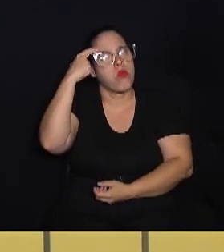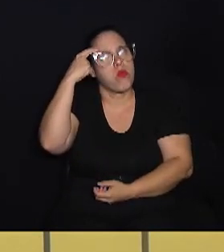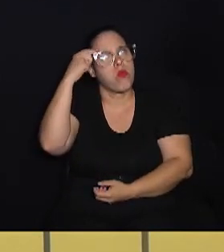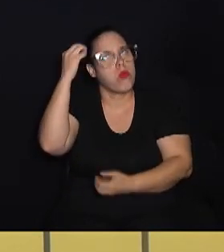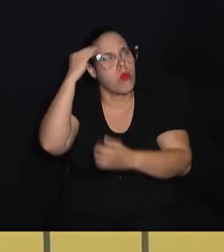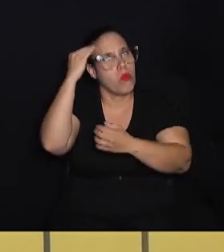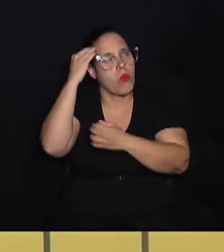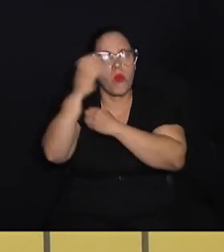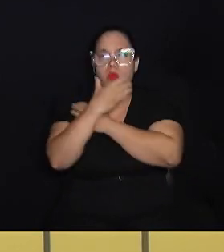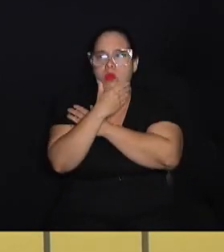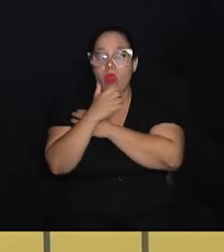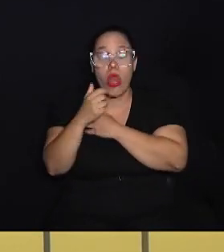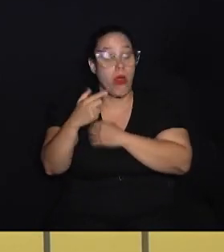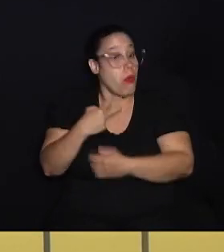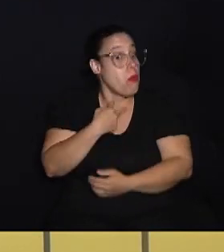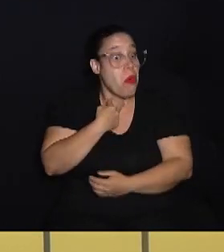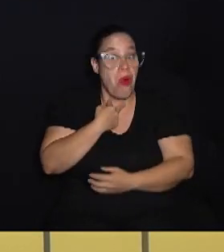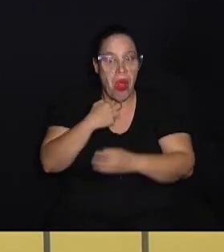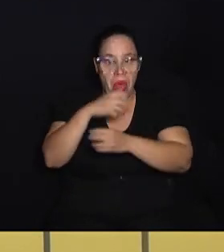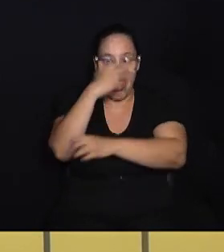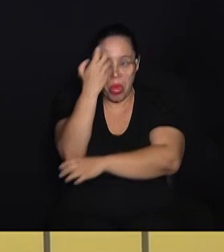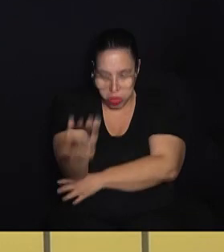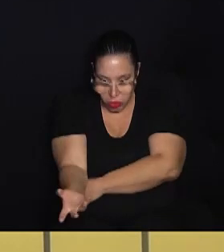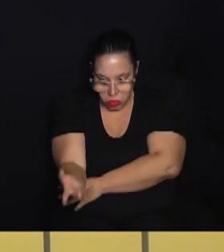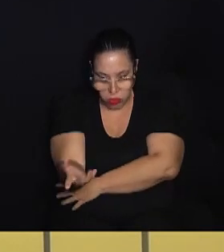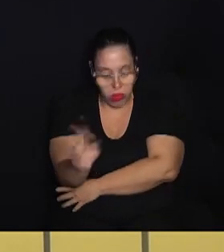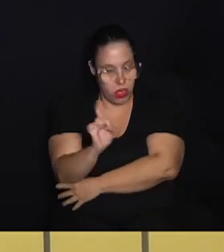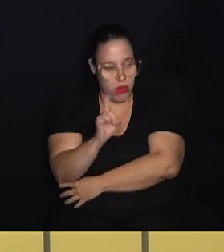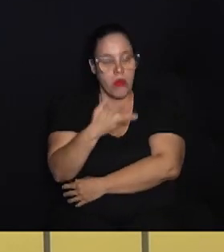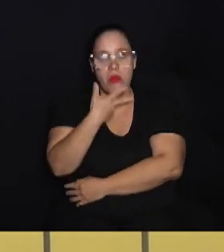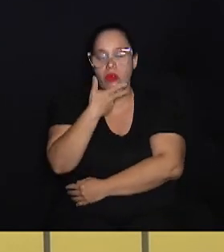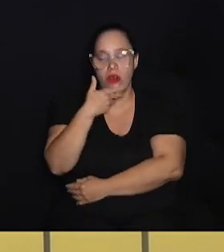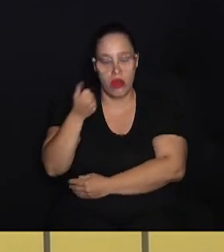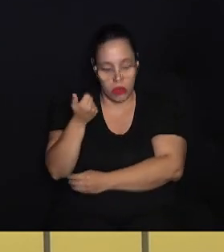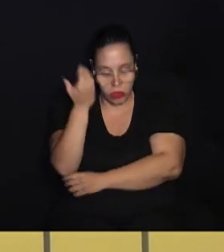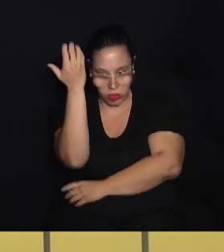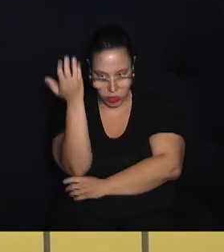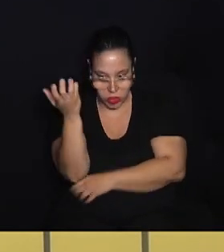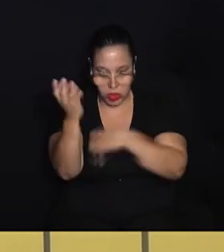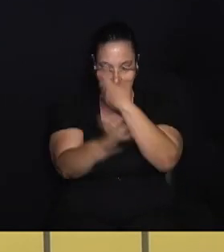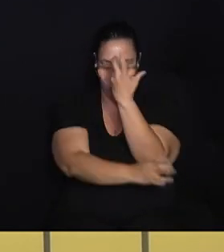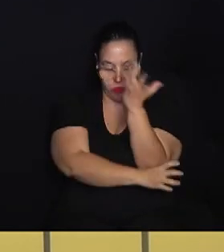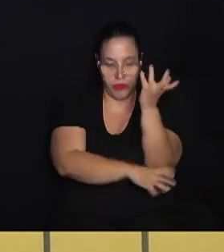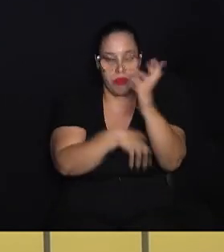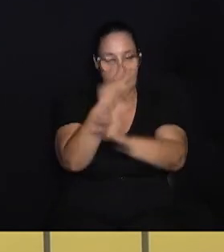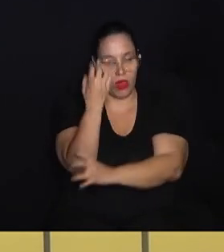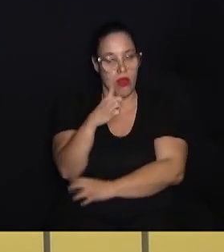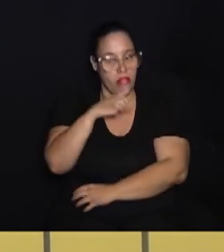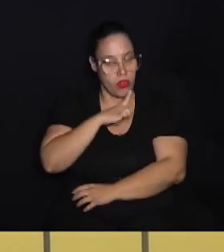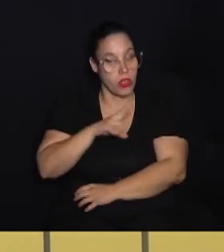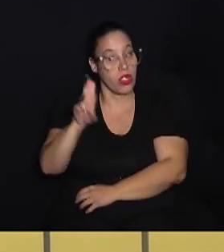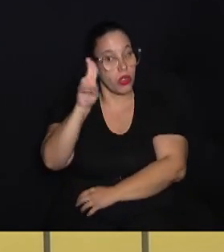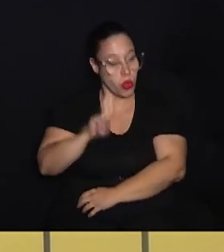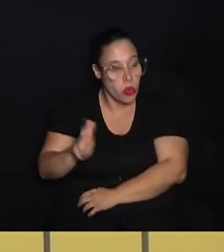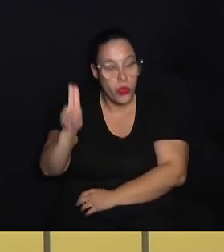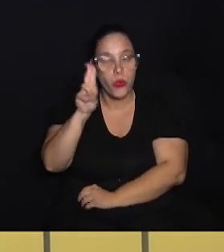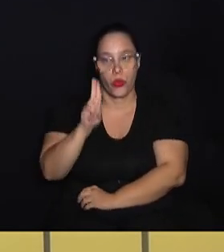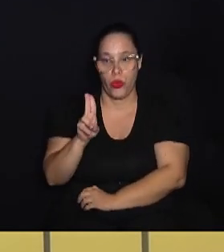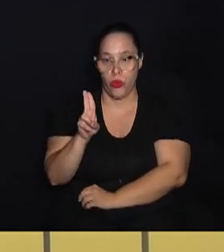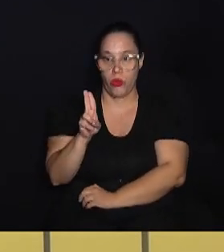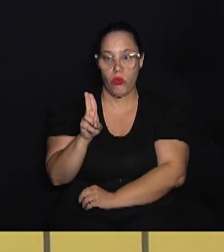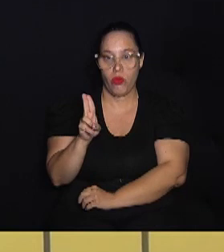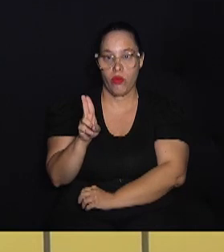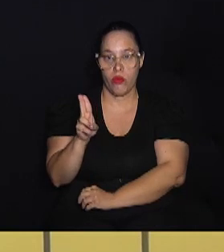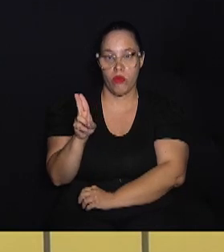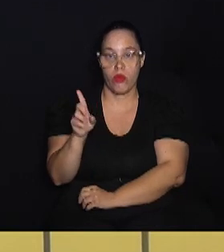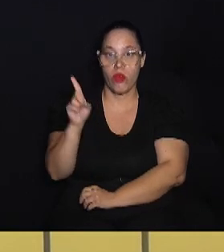não podemos desmatar. A gente tem que melhorar o uso das áreas que a gente já tem em uso, né?